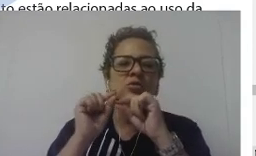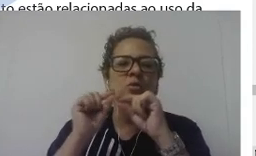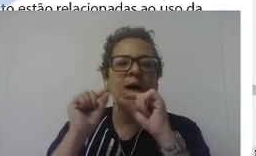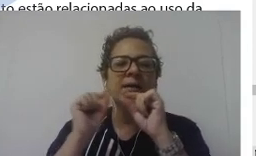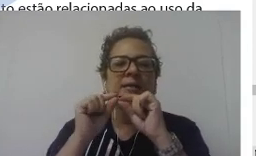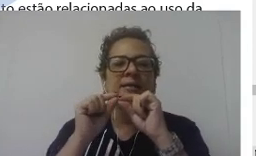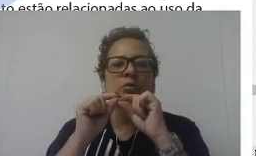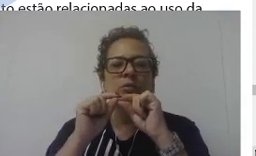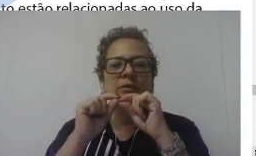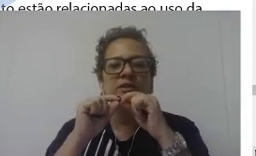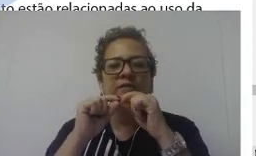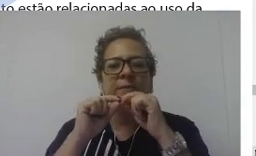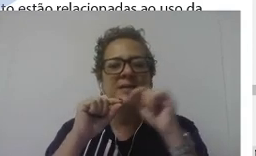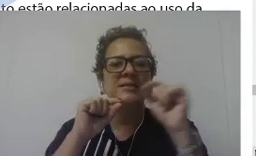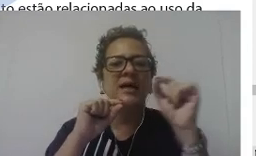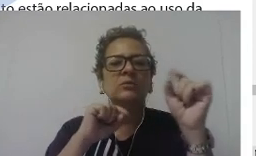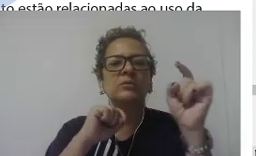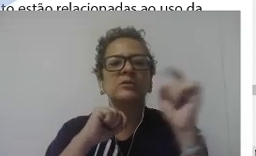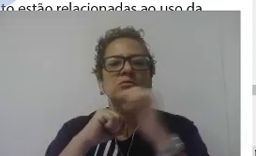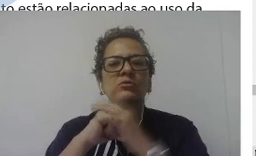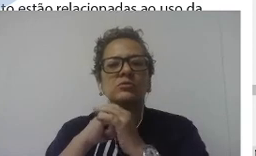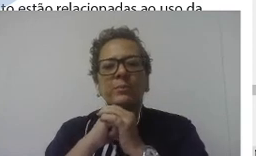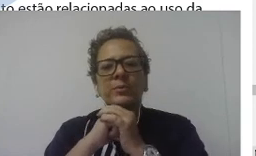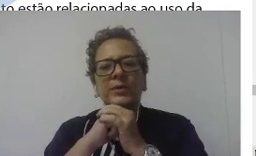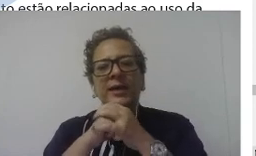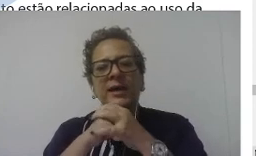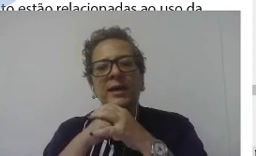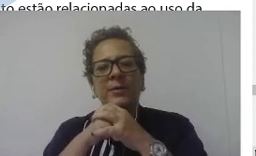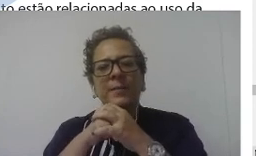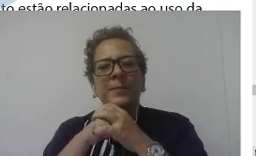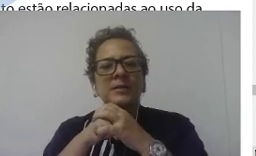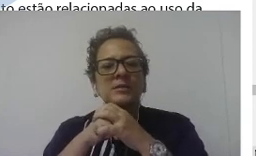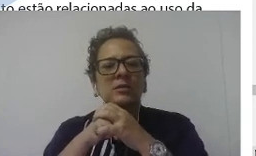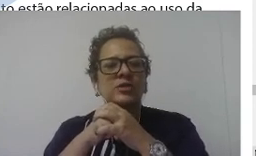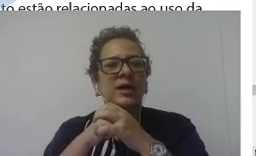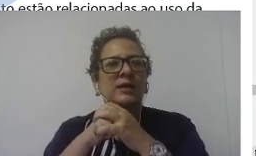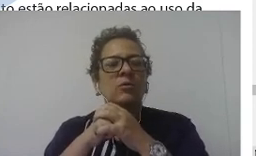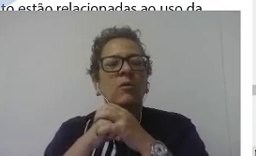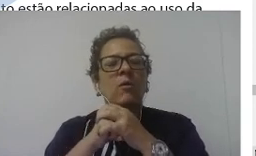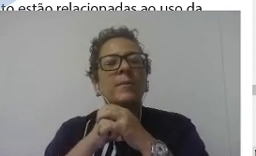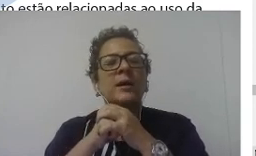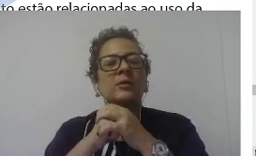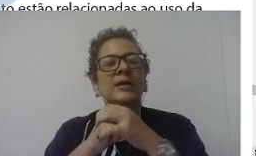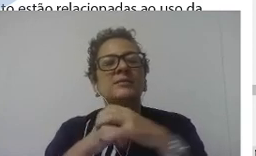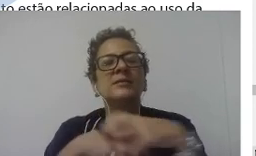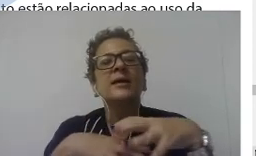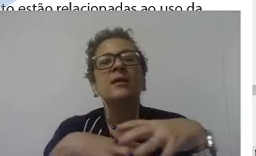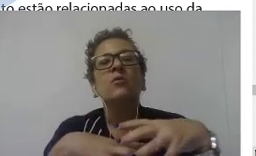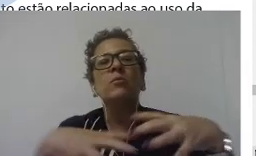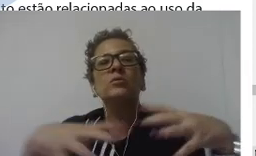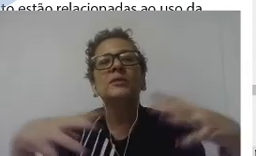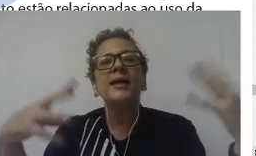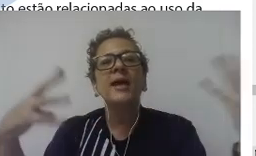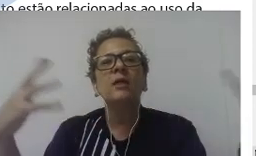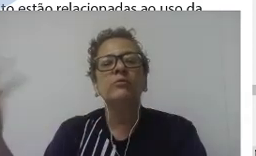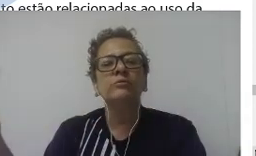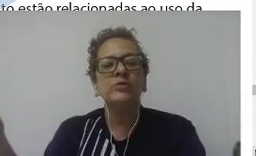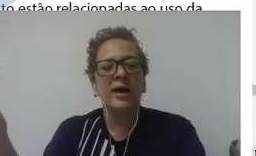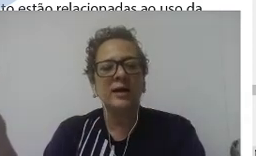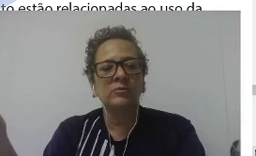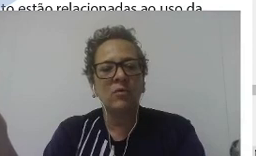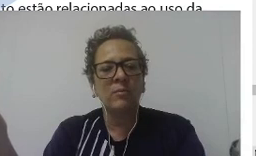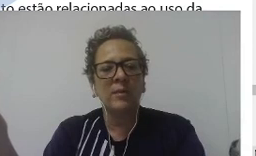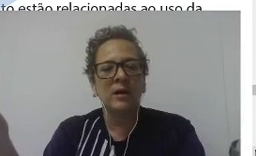E sua arquitetura estava baseada no que supunha na época ser um teatro romano, quer dizer, o modelo